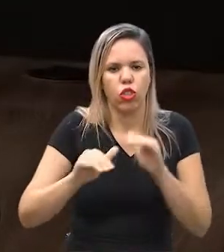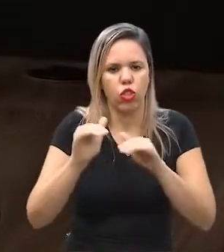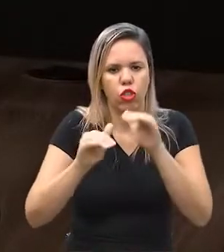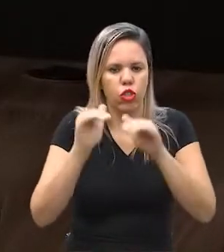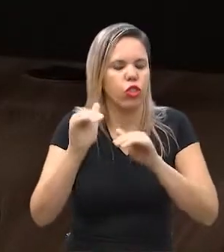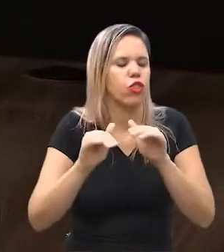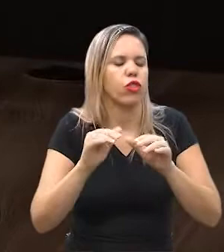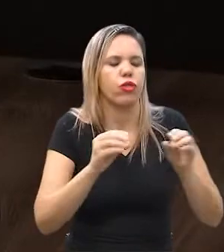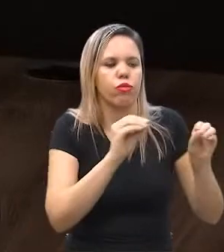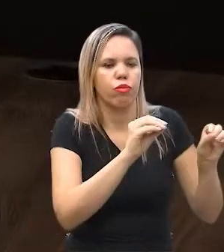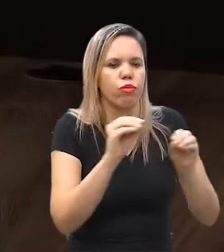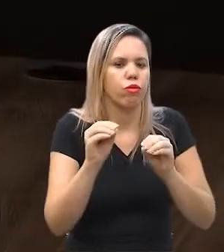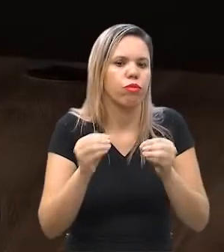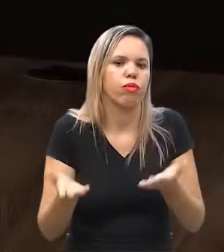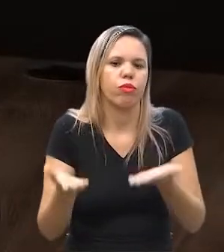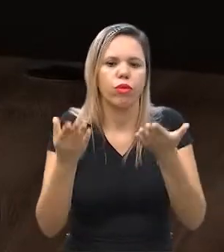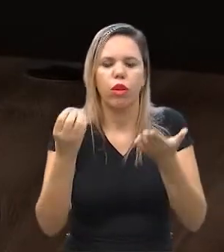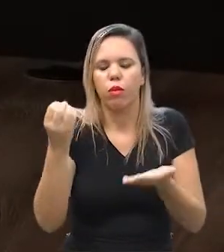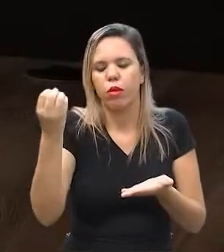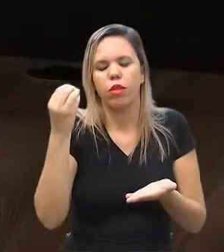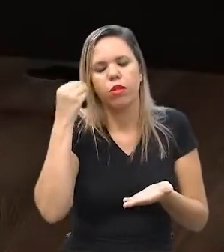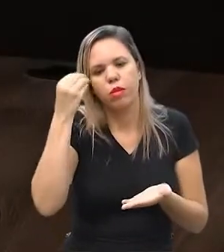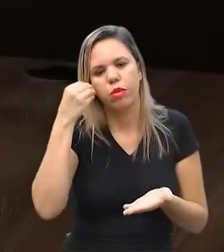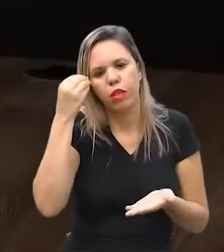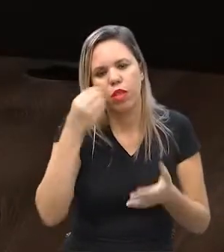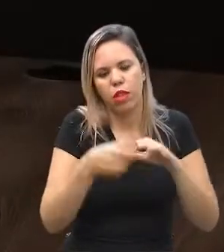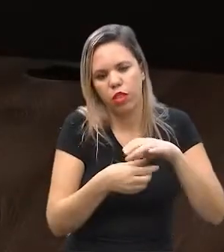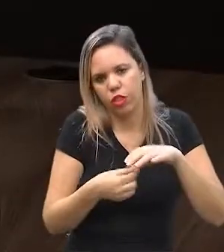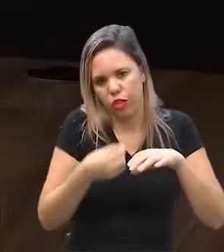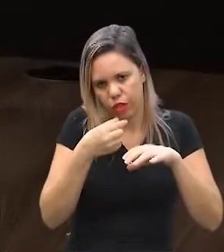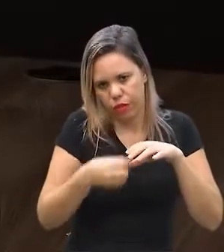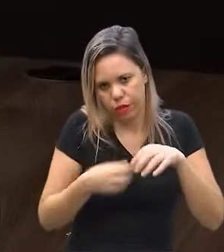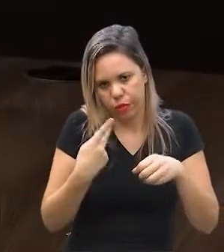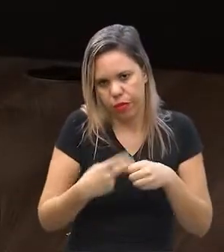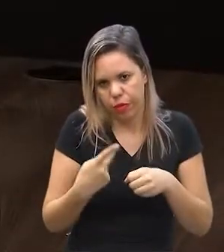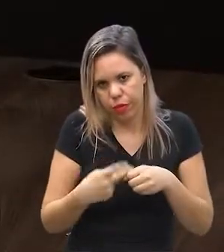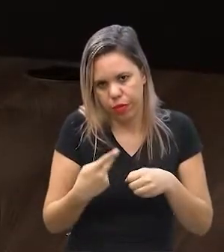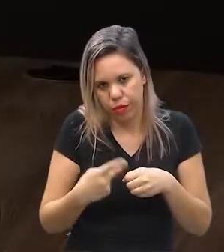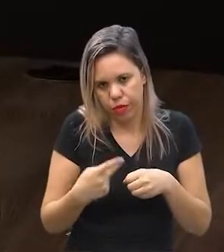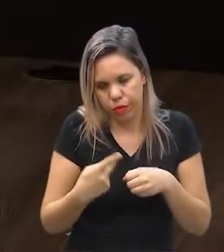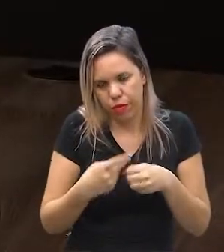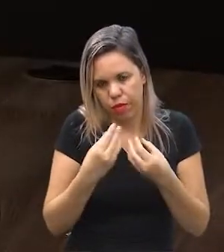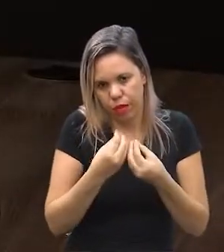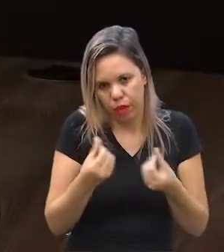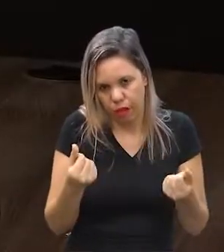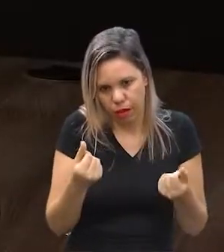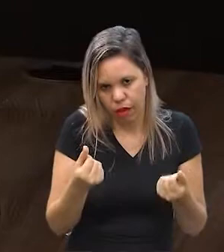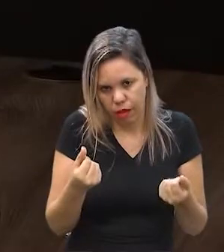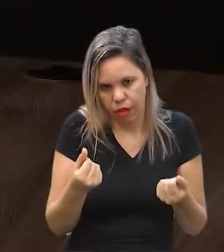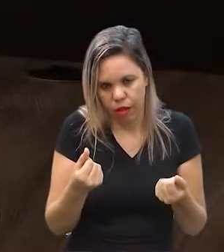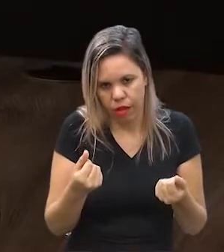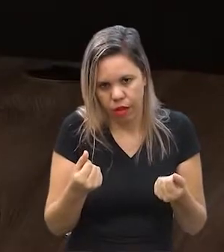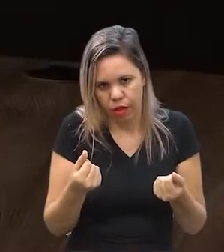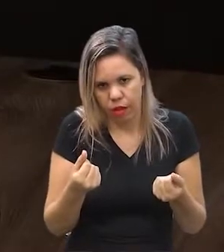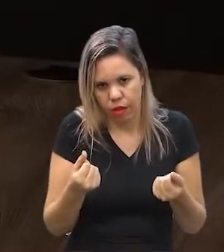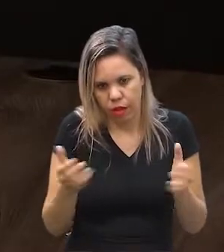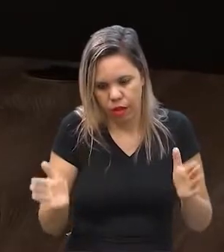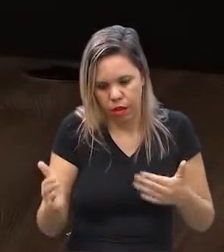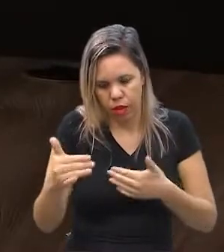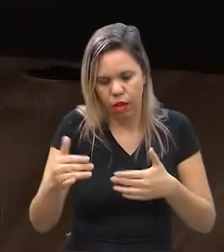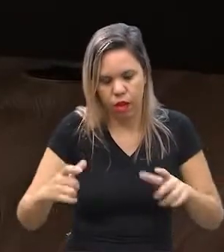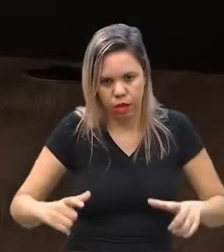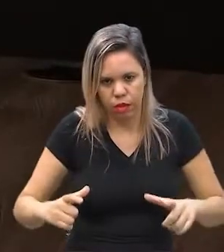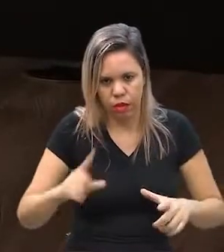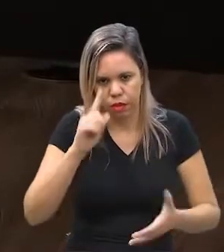até porque vocês já têm essa experiência com a uva, que é um produto um pouco mais delicado, mas para que essas cestas